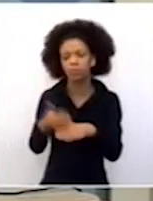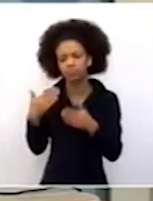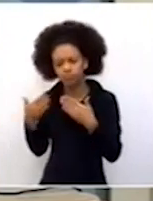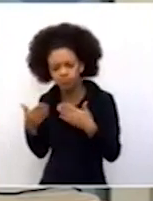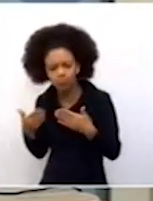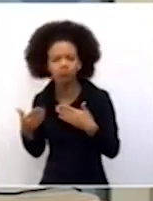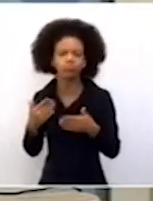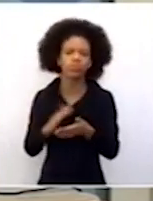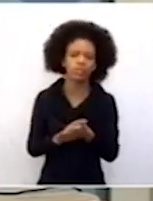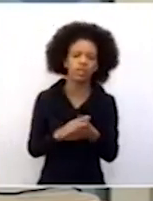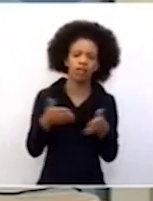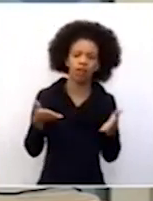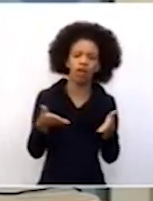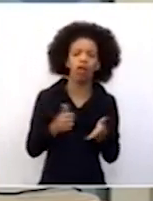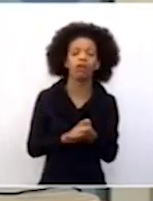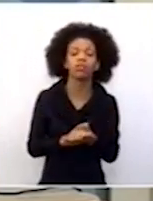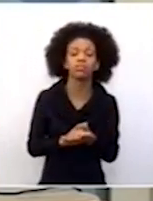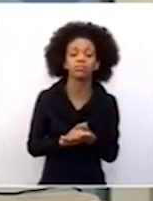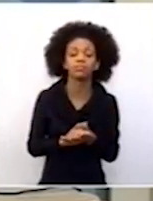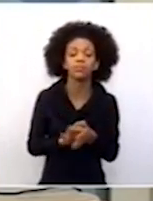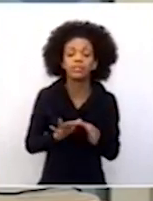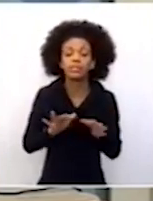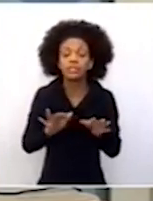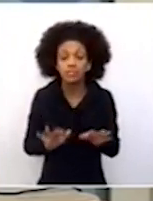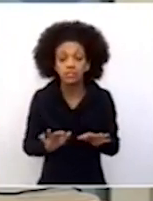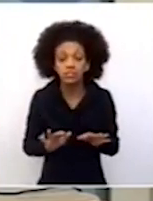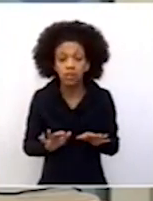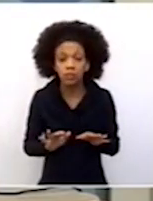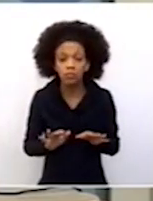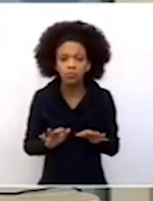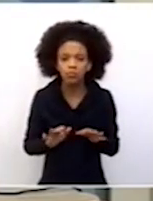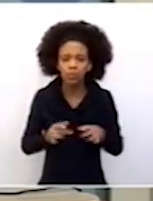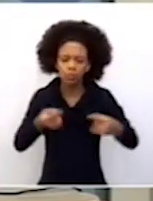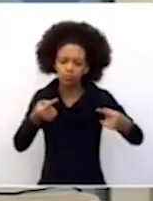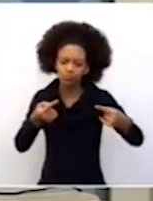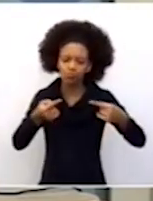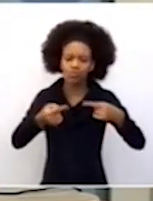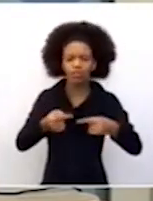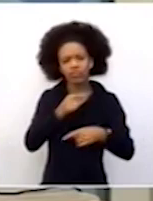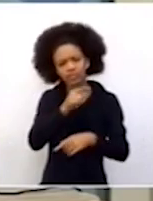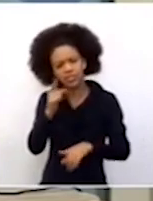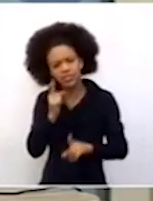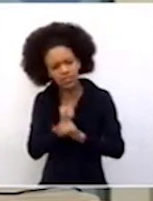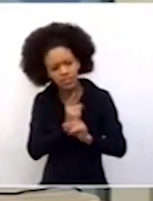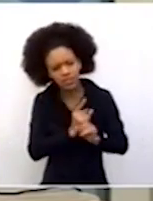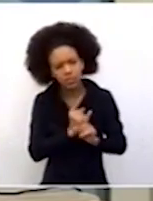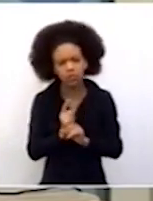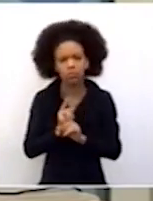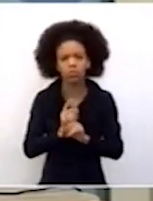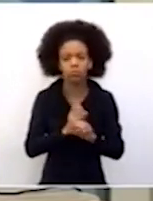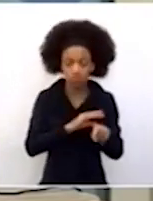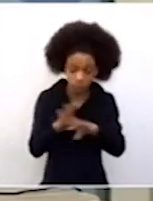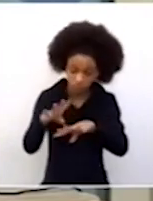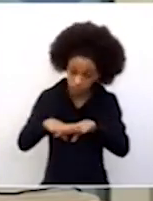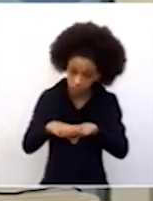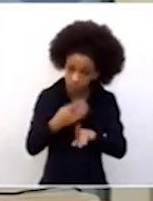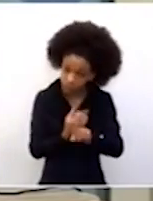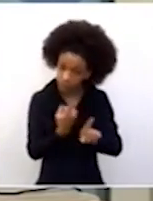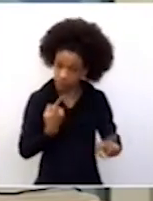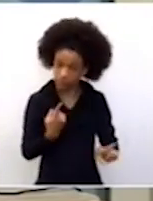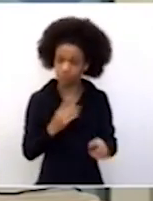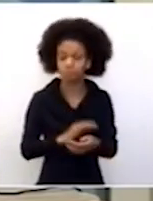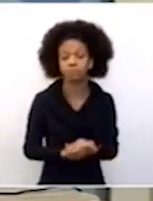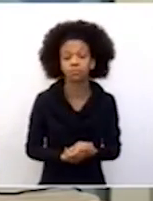nesse momento, tá? Sobre essa questão dos desafios que vocês têm encontrado no ensino da matemática à distância, né?